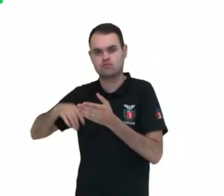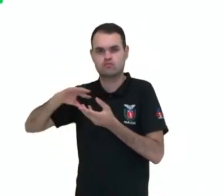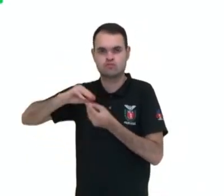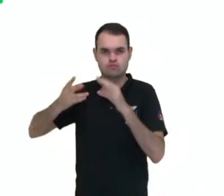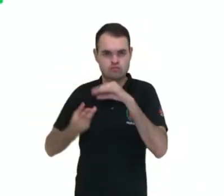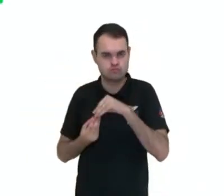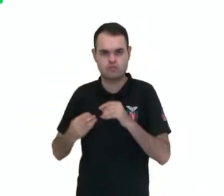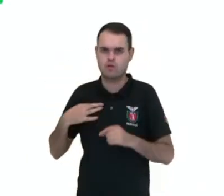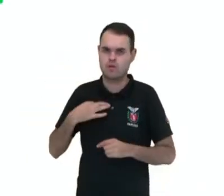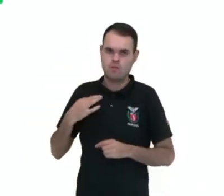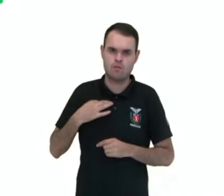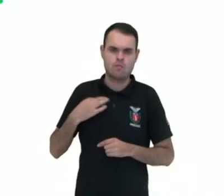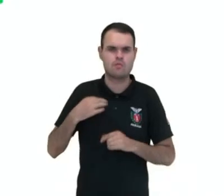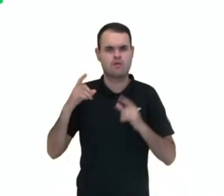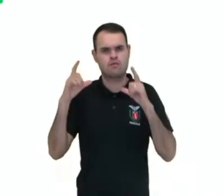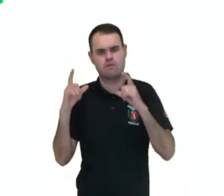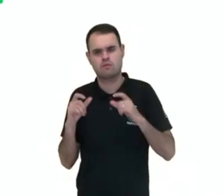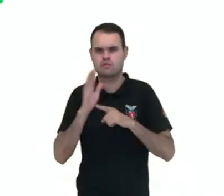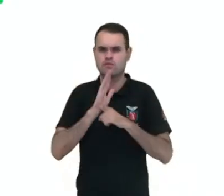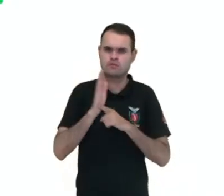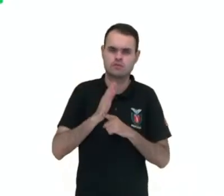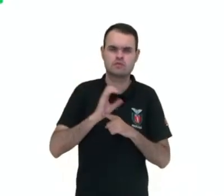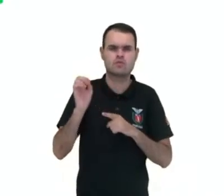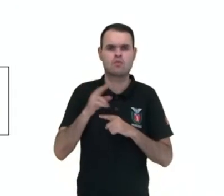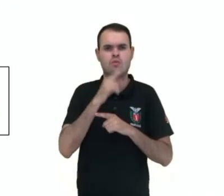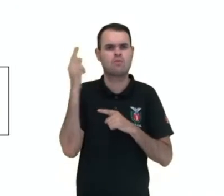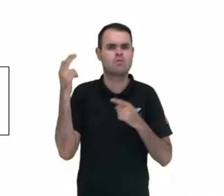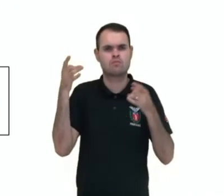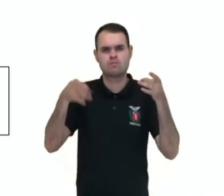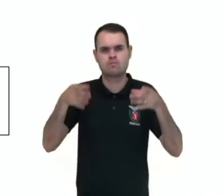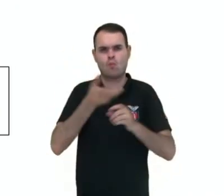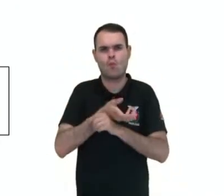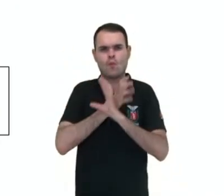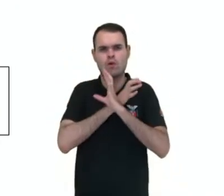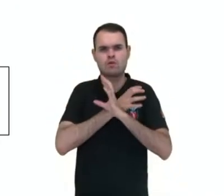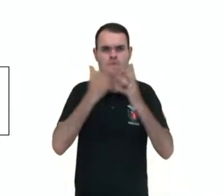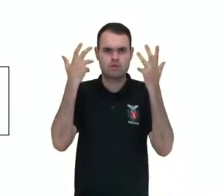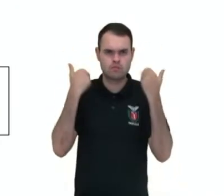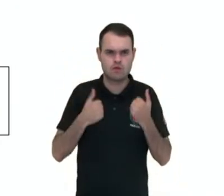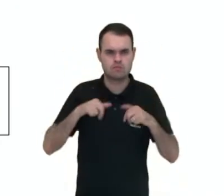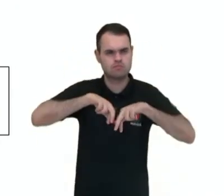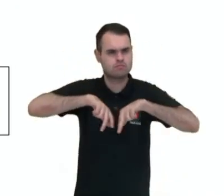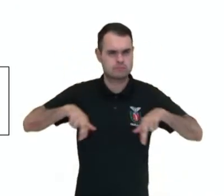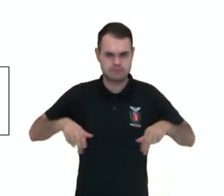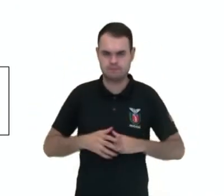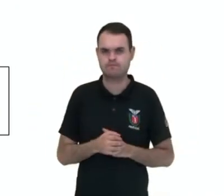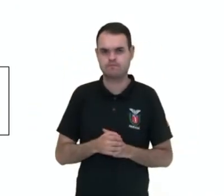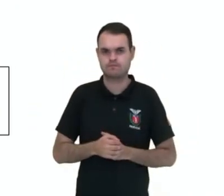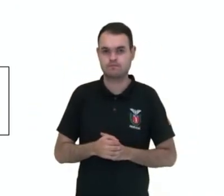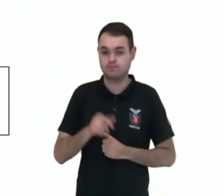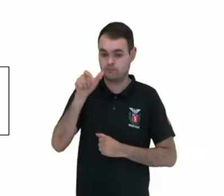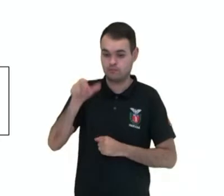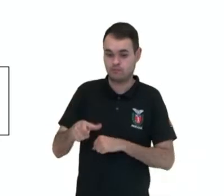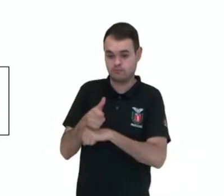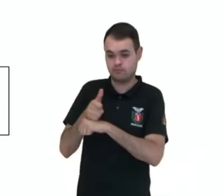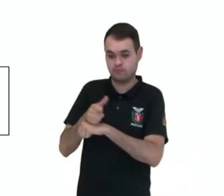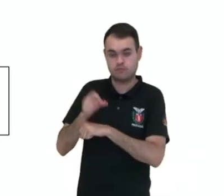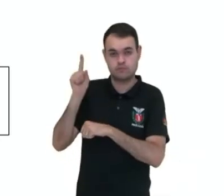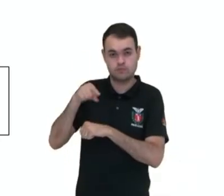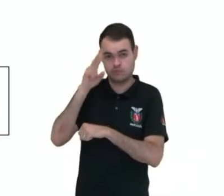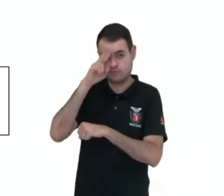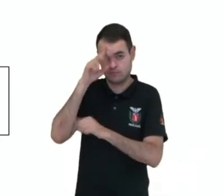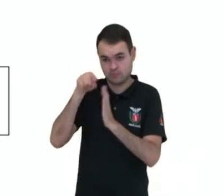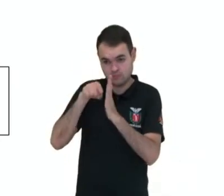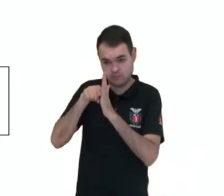roupas, fotografias, vídeos, ossadas de animais e restos de fogueira. E aí, historiador ou investigador?